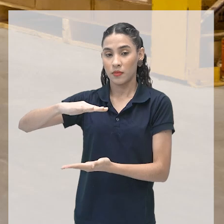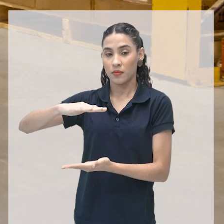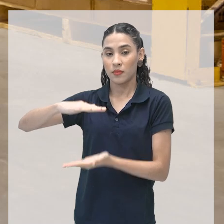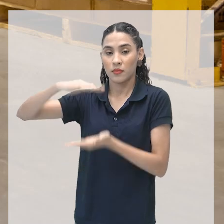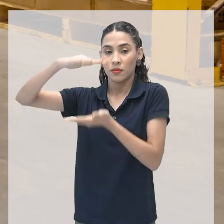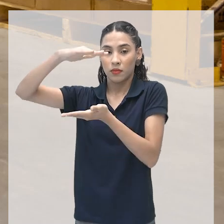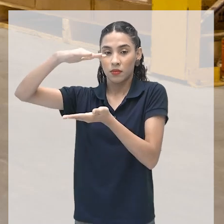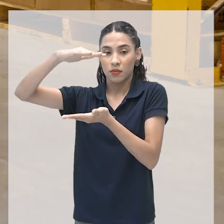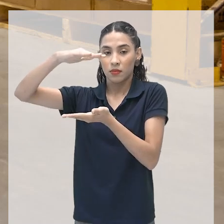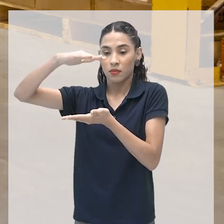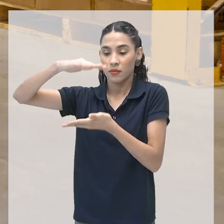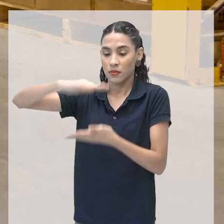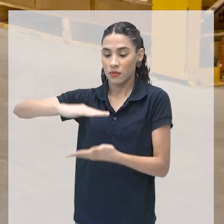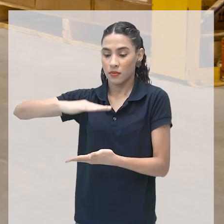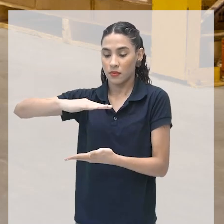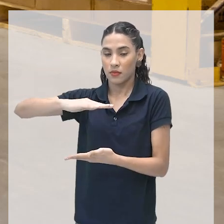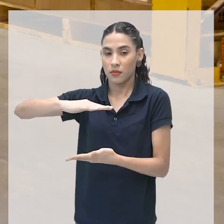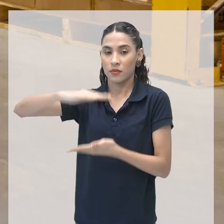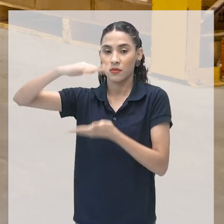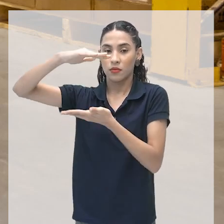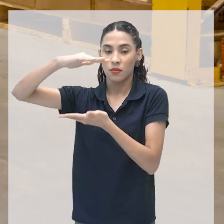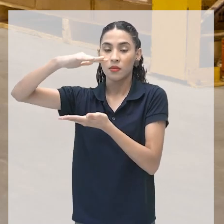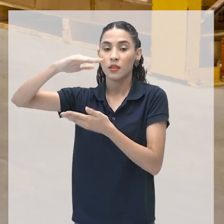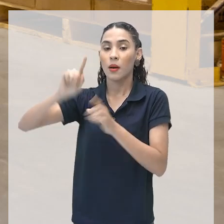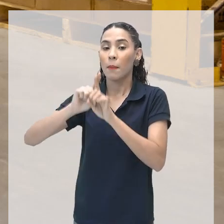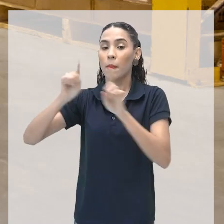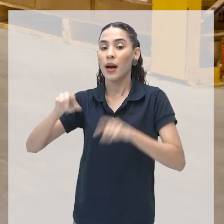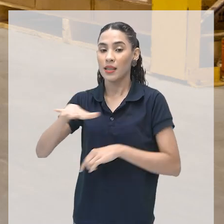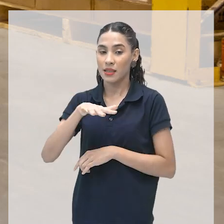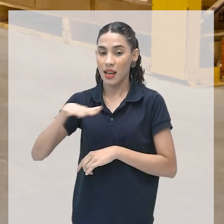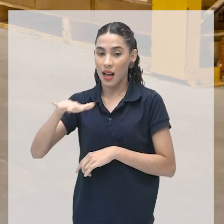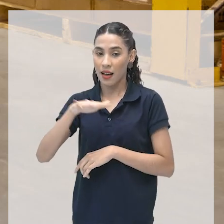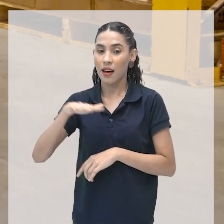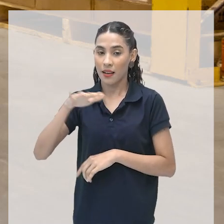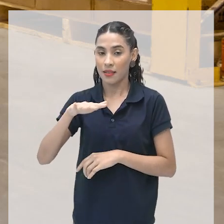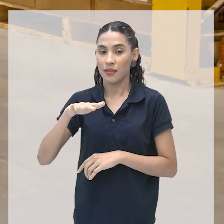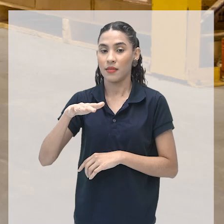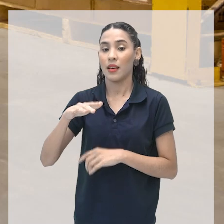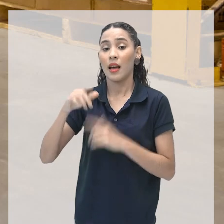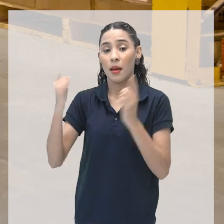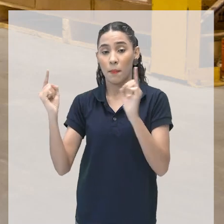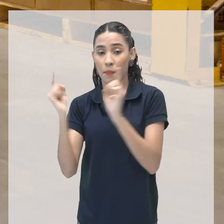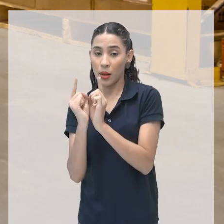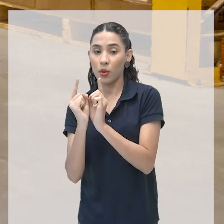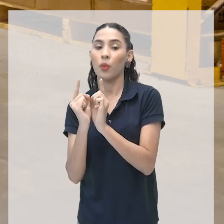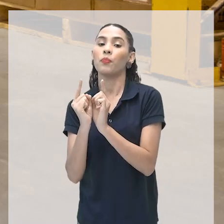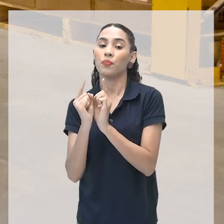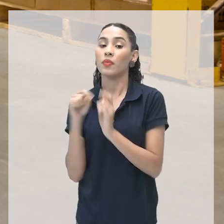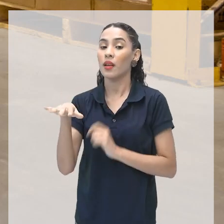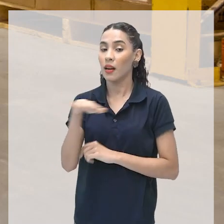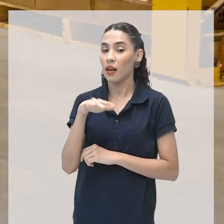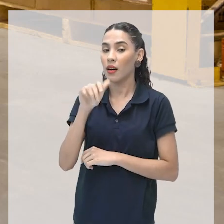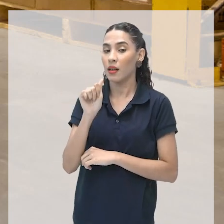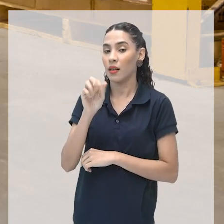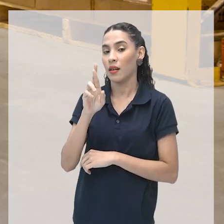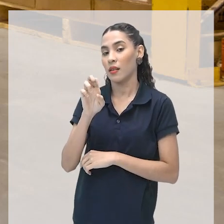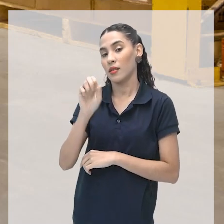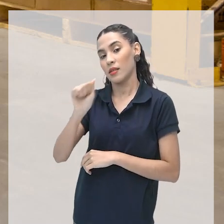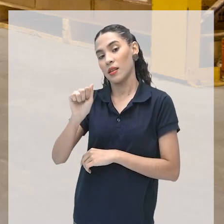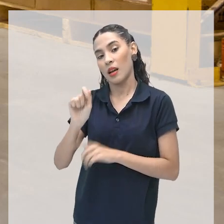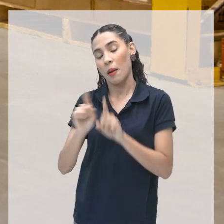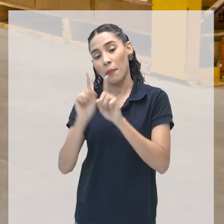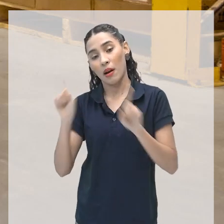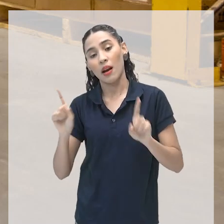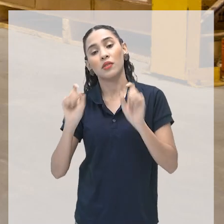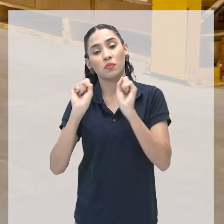uma caixa em cima da outra, mas a área que está sendo ocupada é menor, a área, né? Mas aí a gente